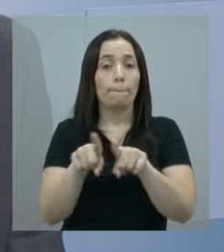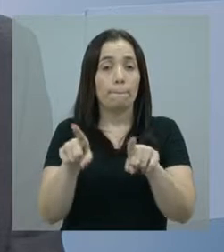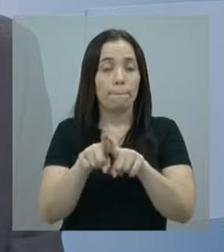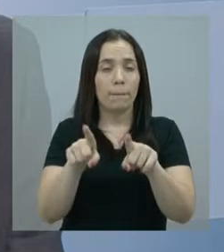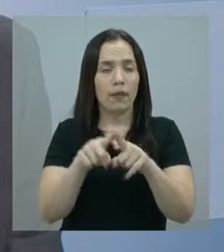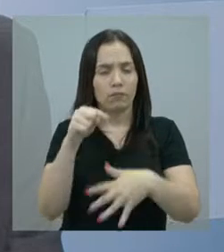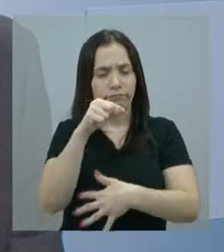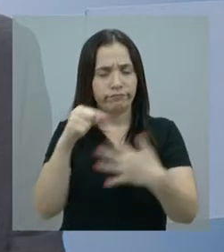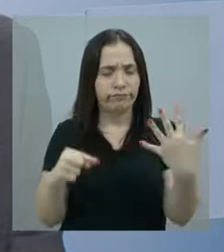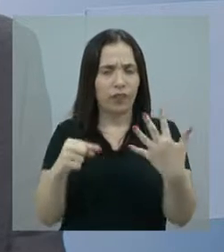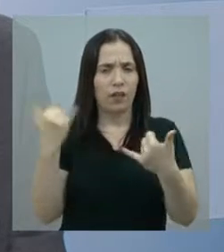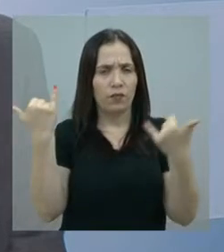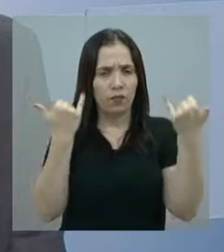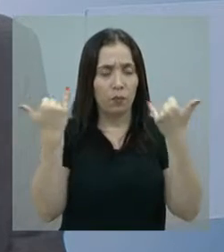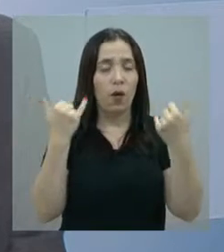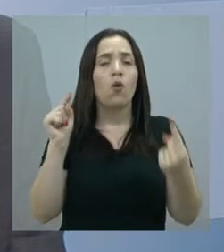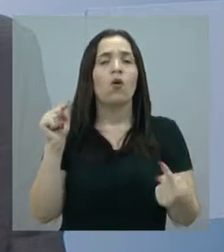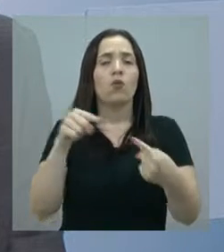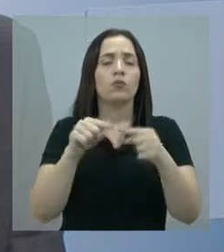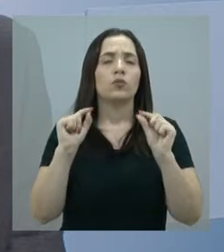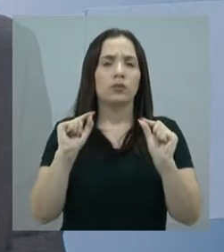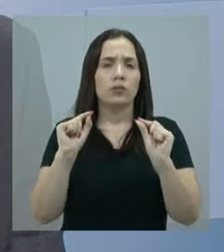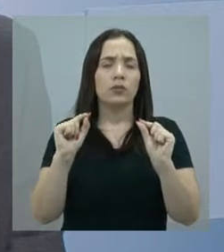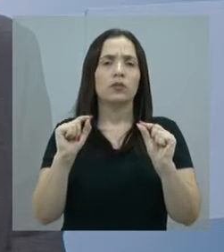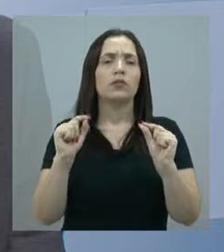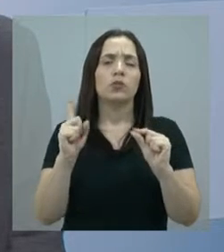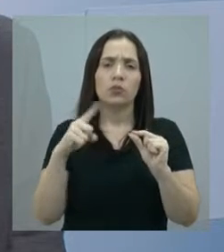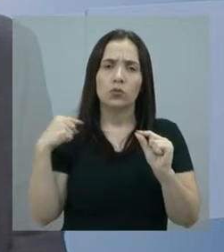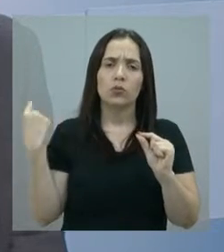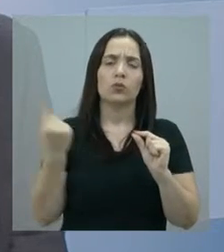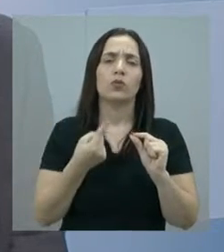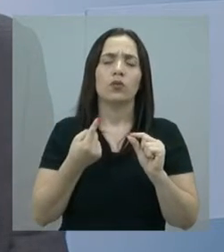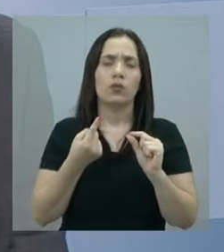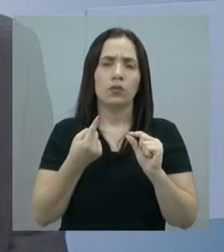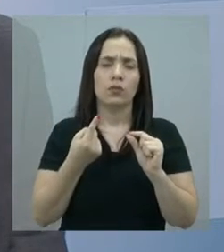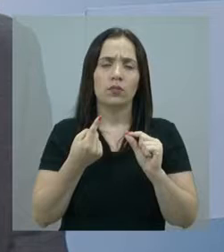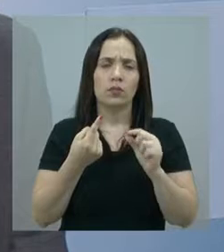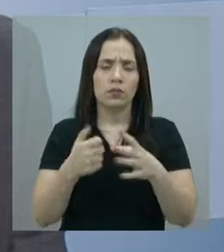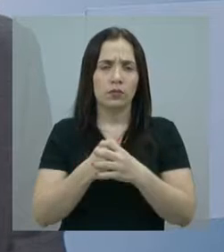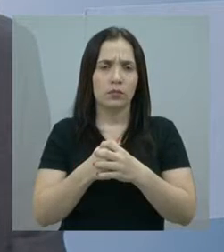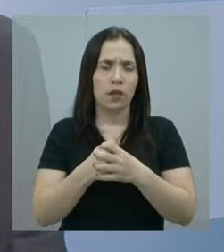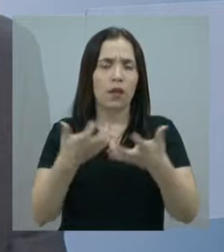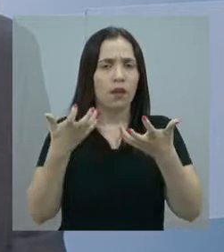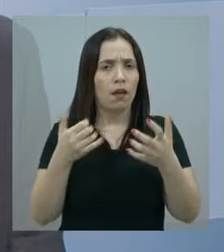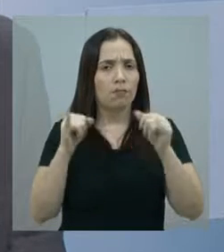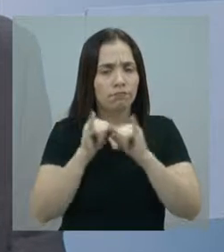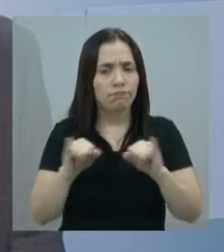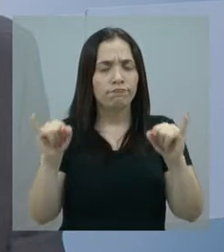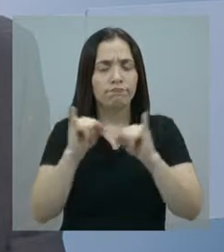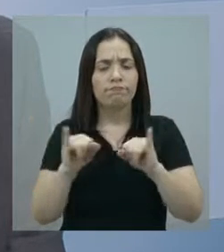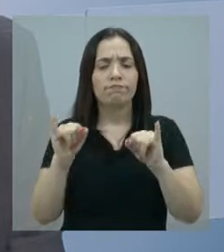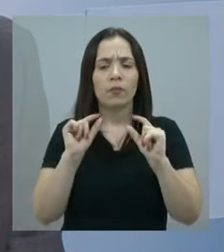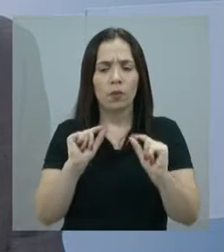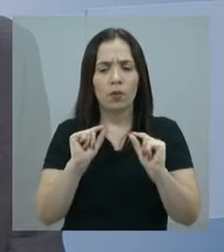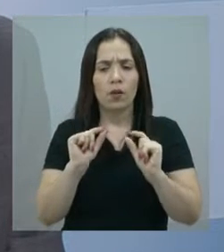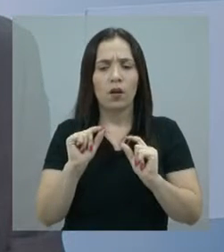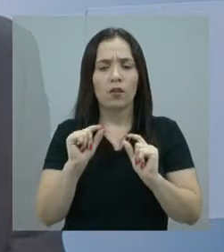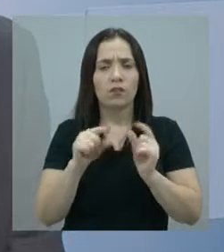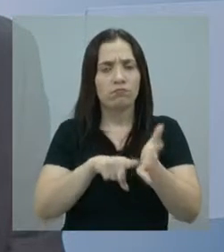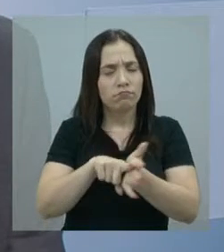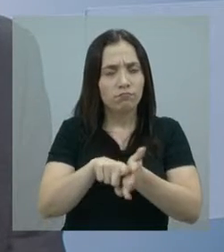essas informações, o objetivo é também a gente dotar um espírito de acompanhamento,